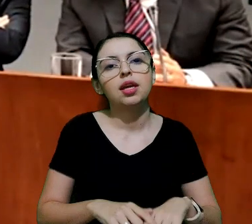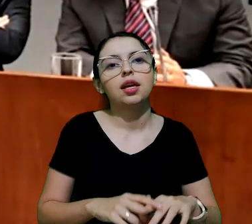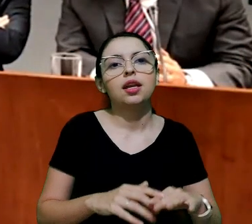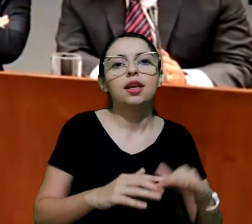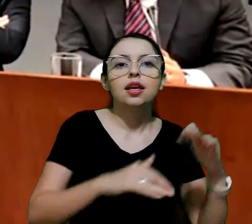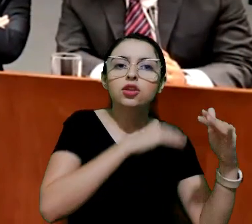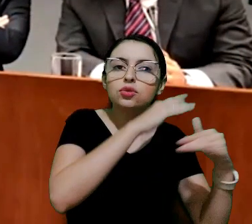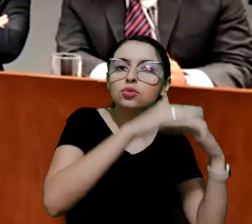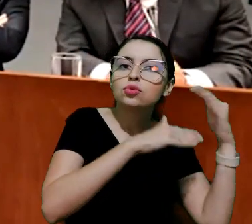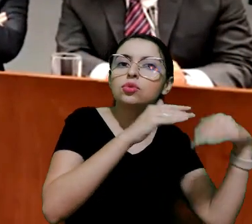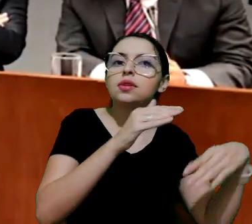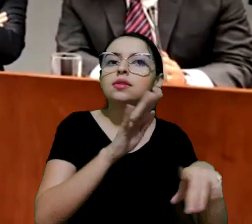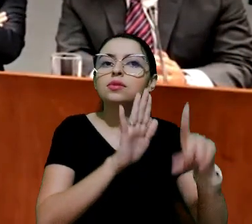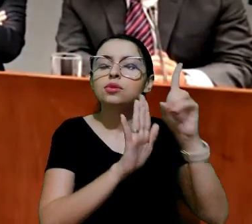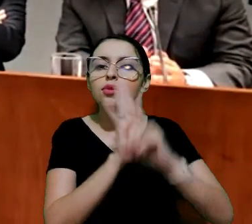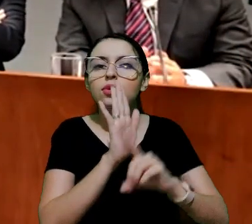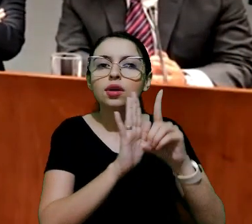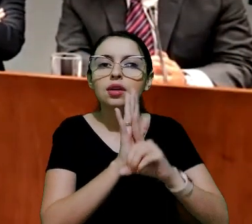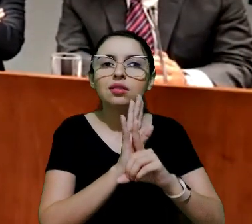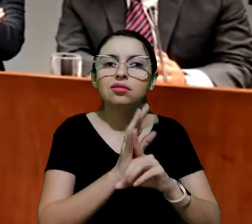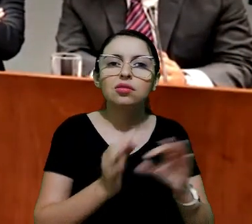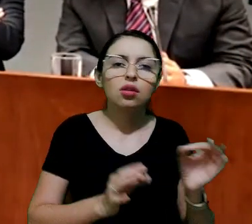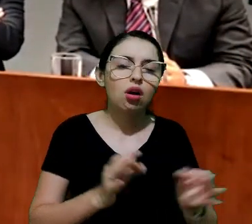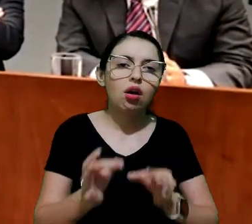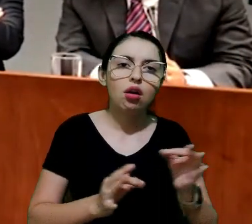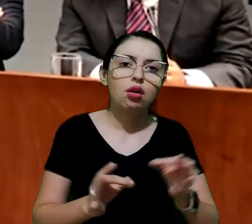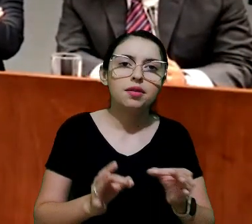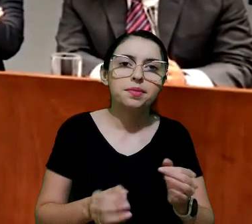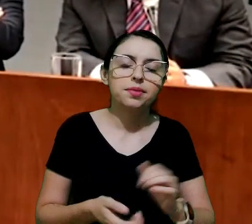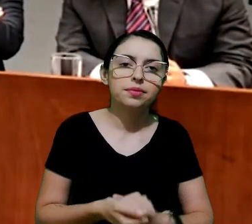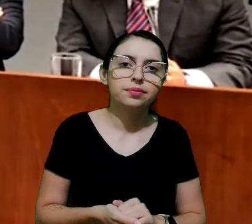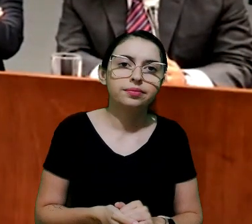momentos que nós temos que resolver as questões das estruturas. Agora,